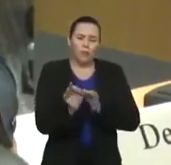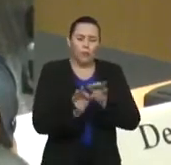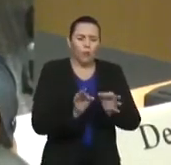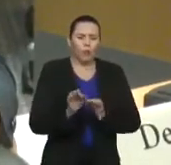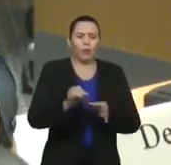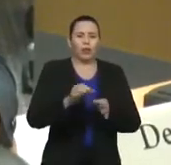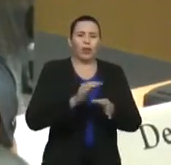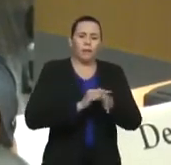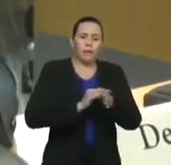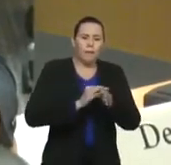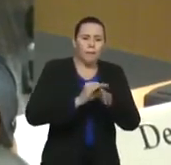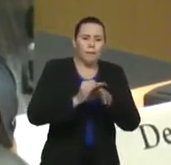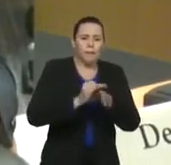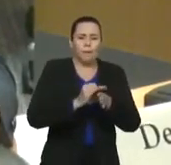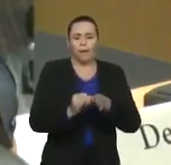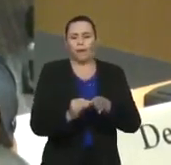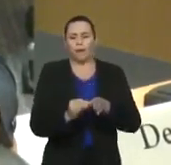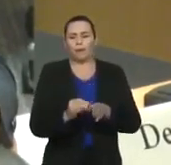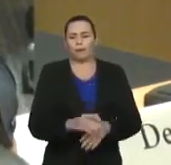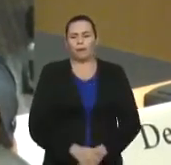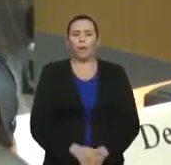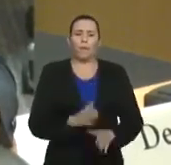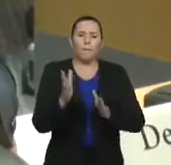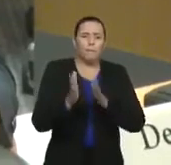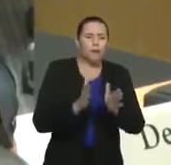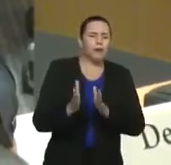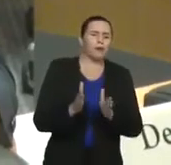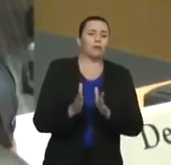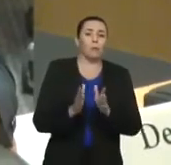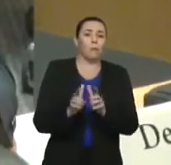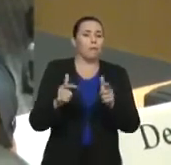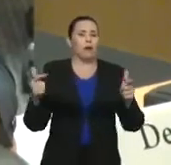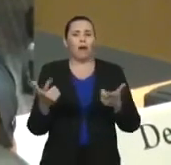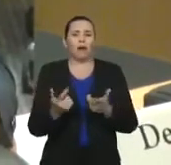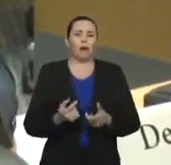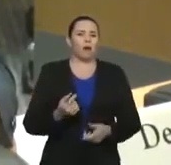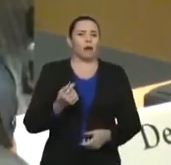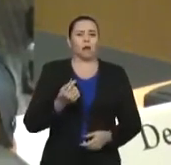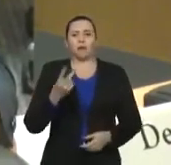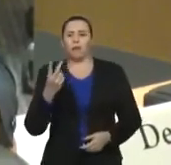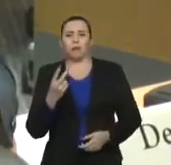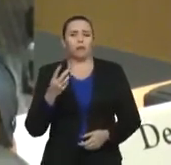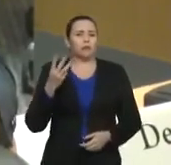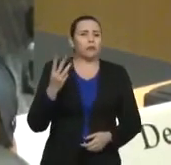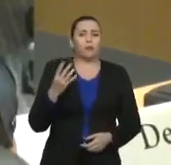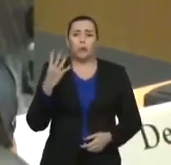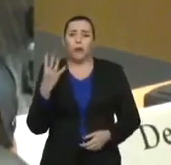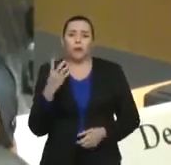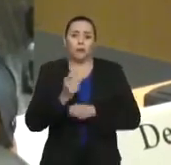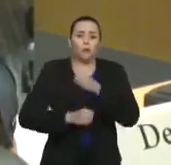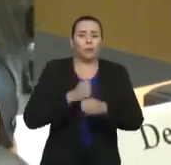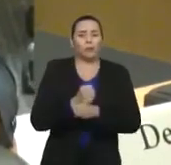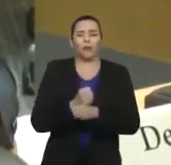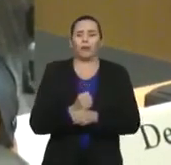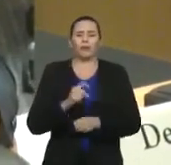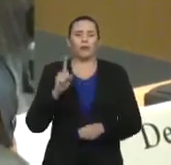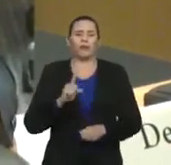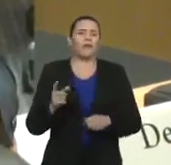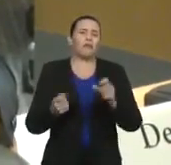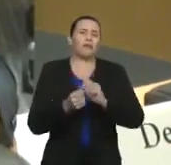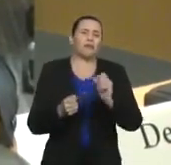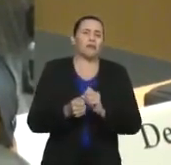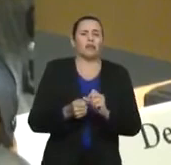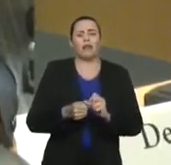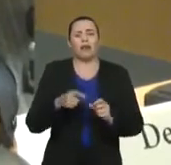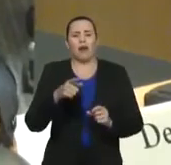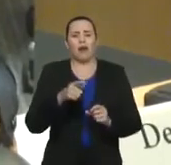que ser feito por um período maior. Vai levar 2, 3, 4 anos esse recapeamento. Isso é que eu acho importante que a CINFRA